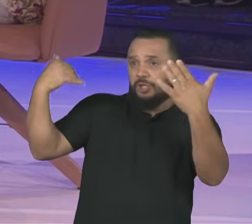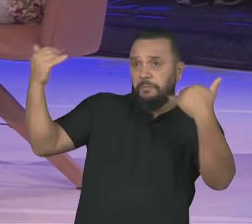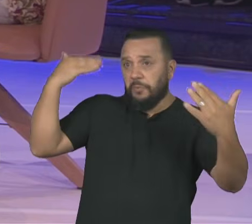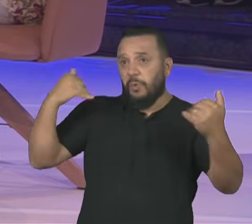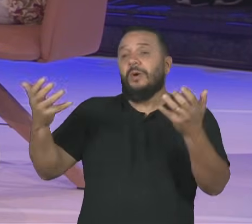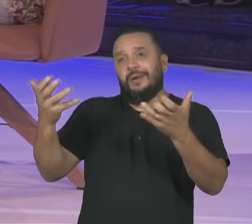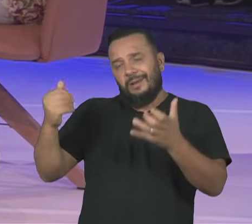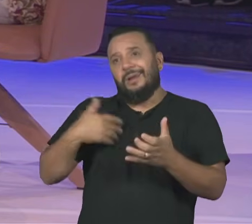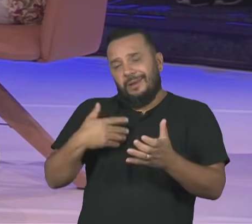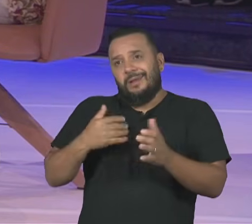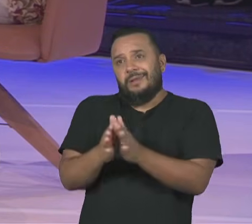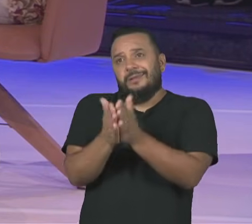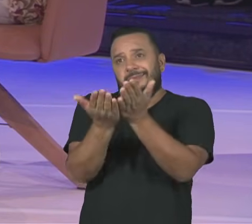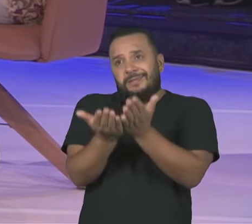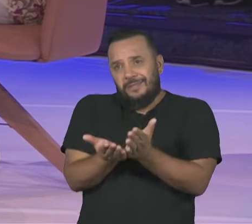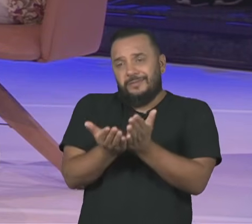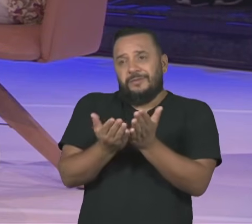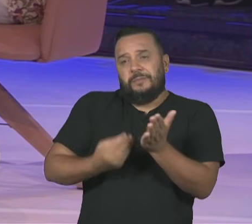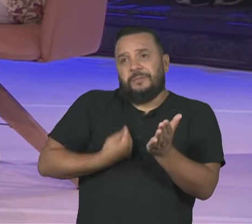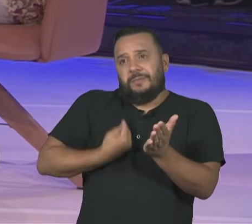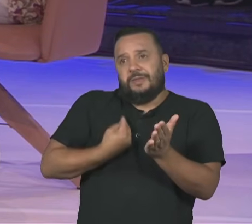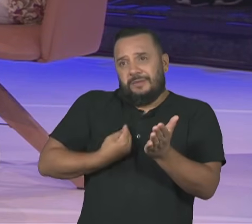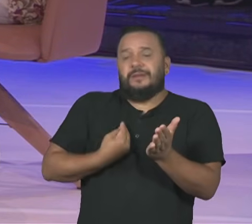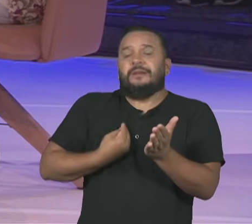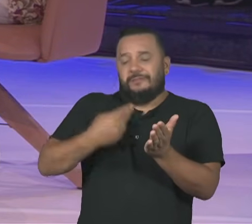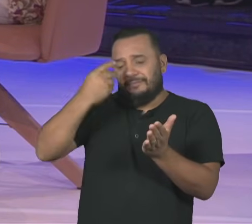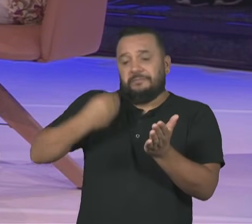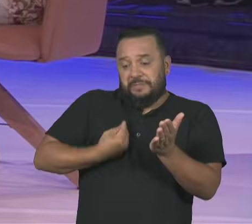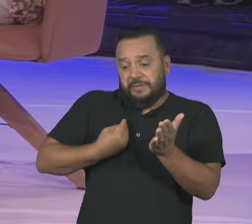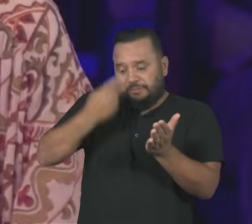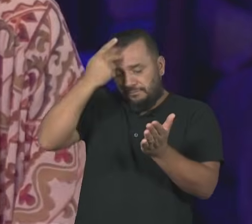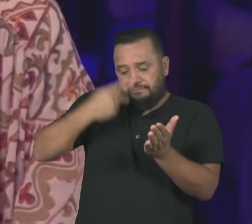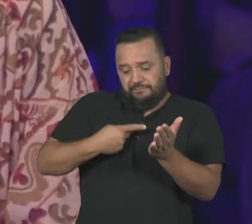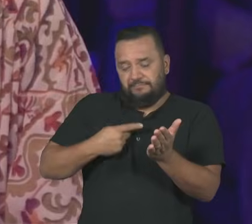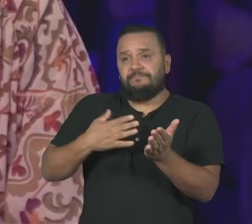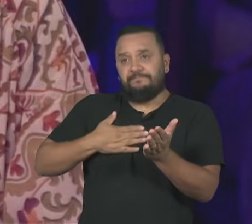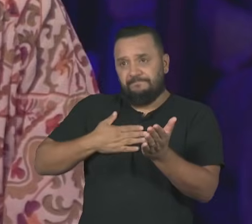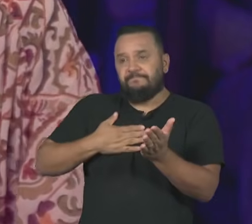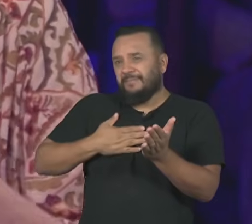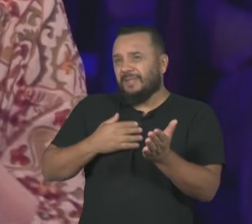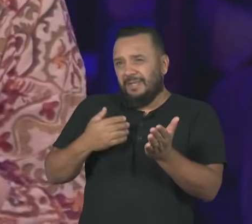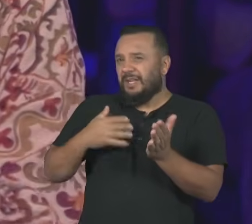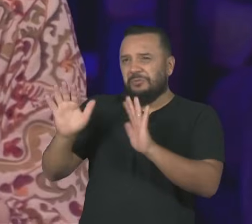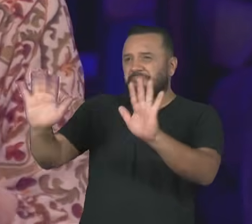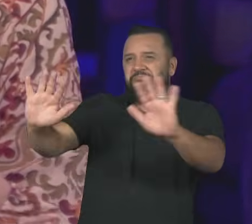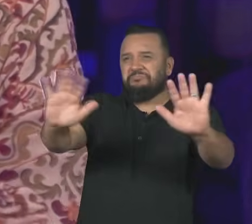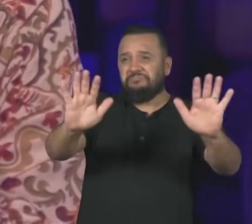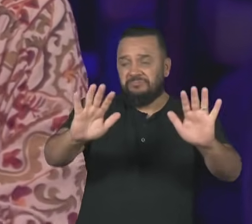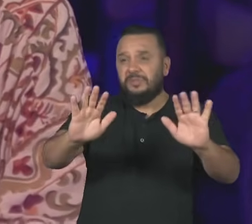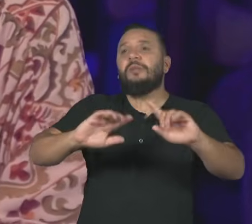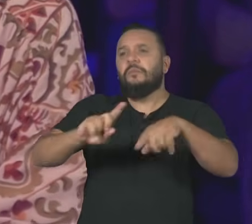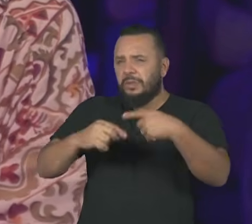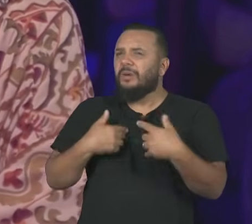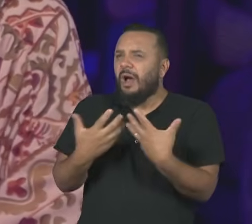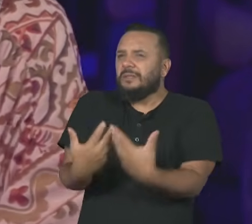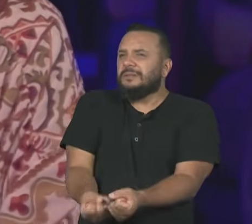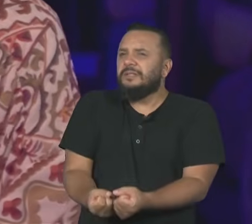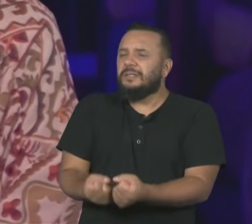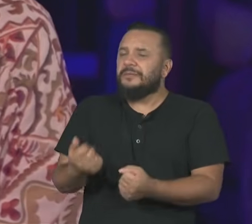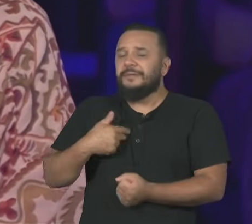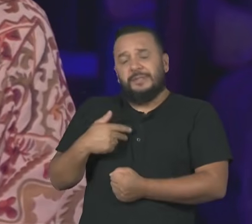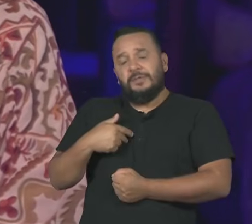que queriam fazer minha biografia e eu nunca tinha aceitado. Então, eu comecei a falar sobre a minha vida e